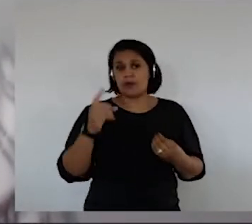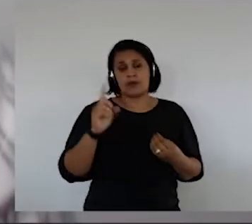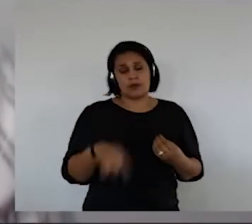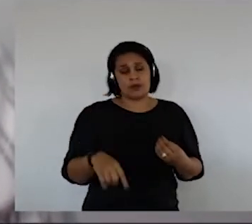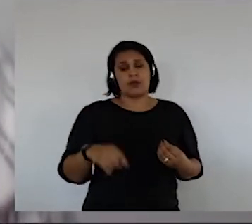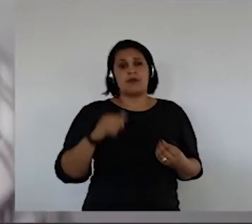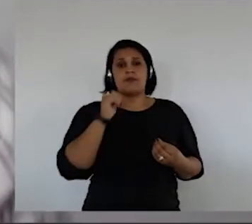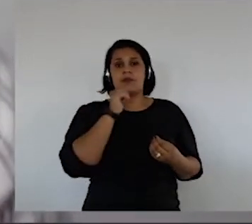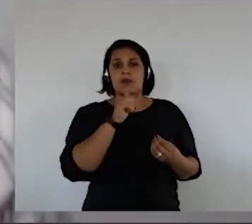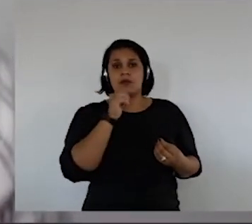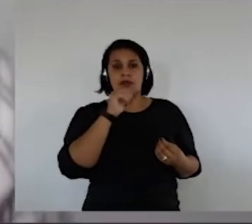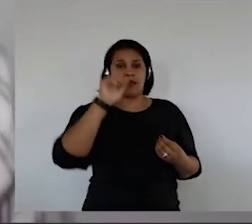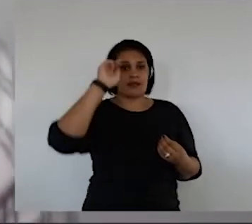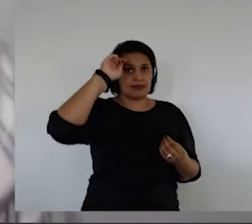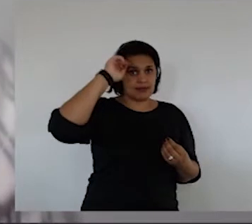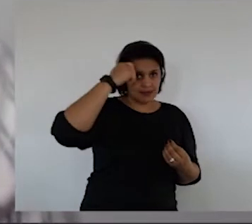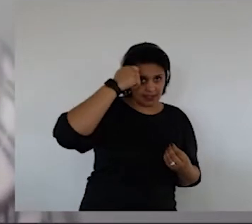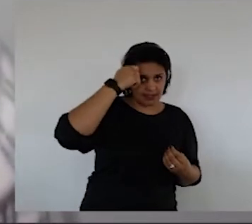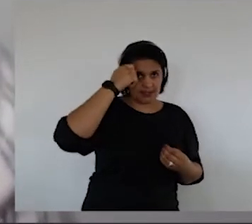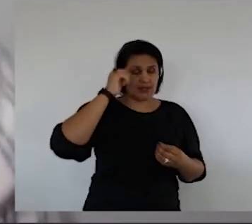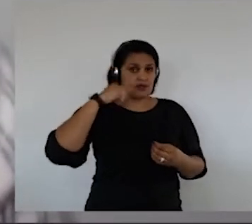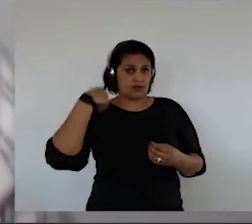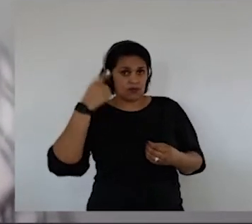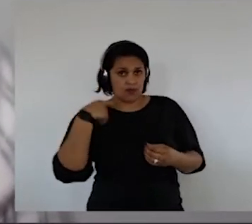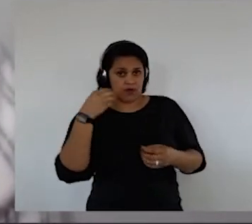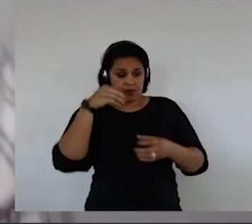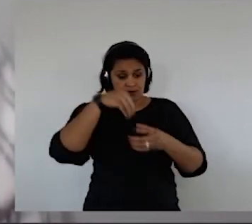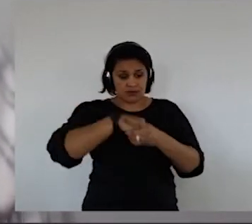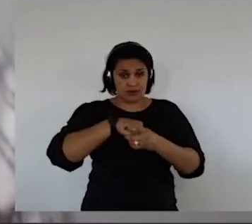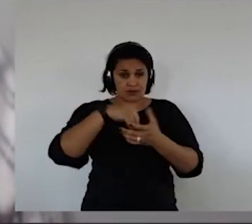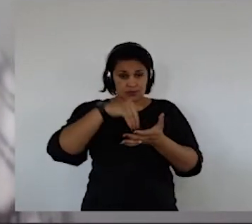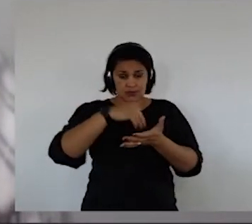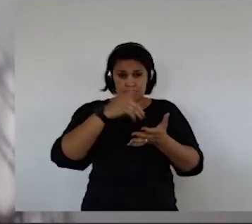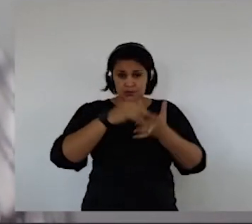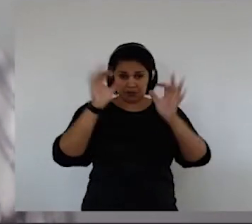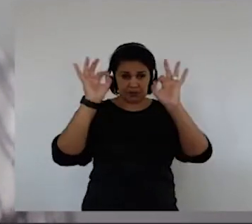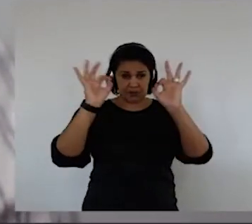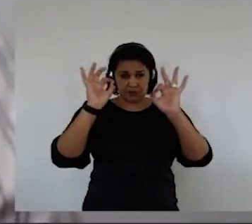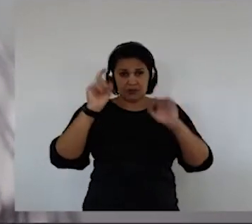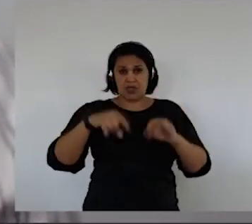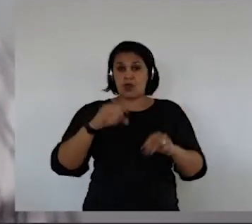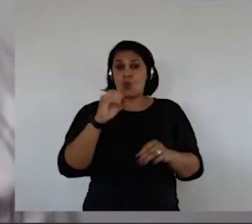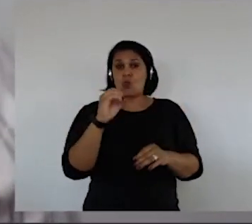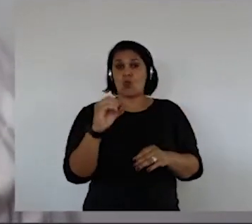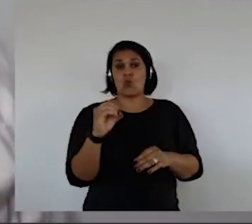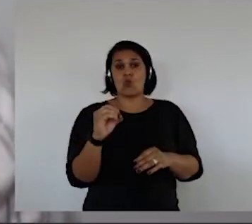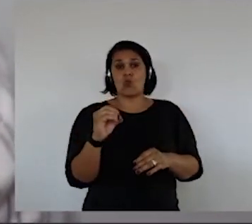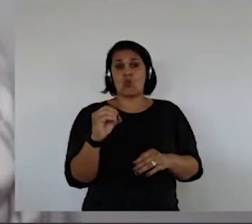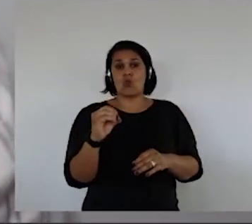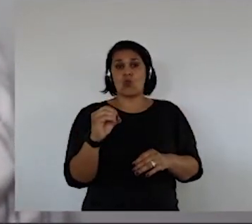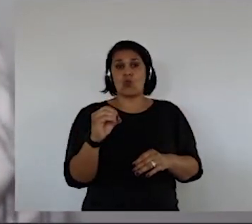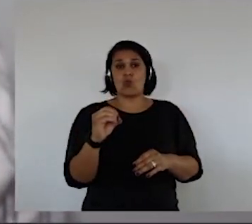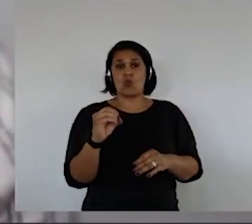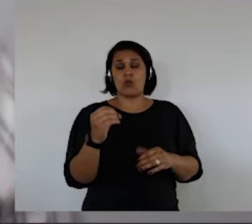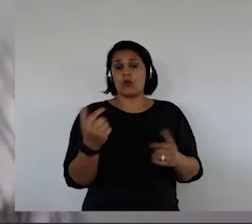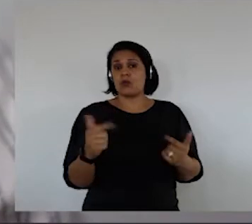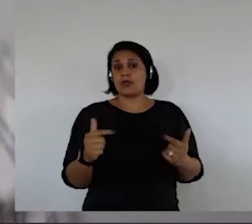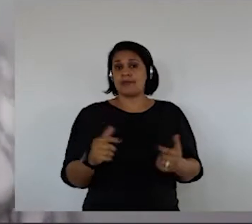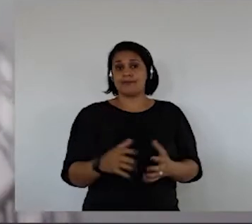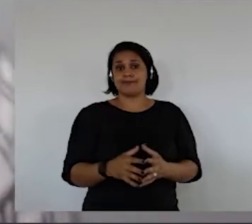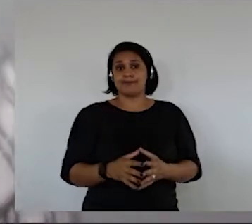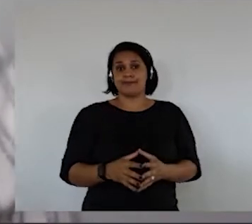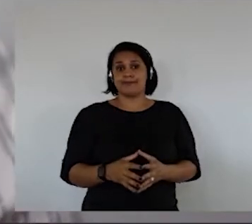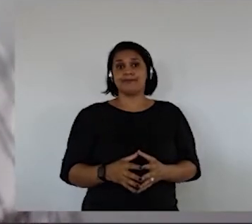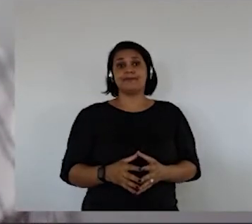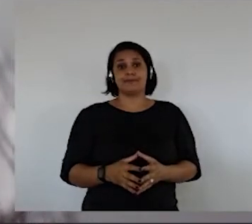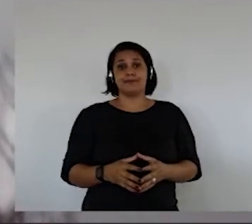mulheres negras advogadas dentro das grandes bancas é praticamente nulo. Nesse contexto, pensando aqui no